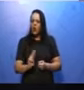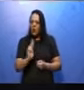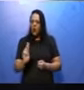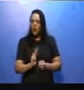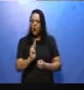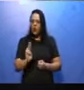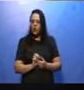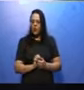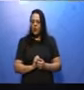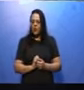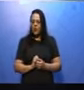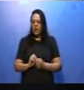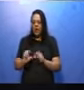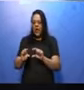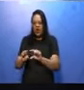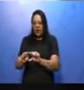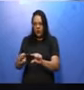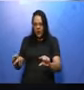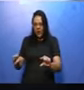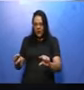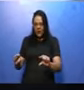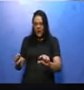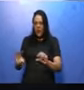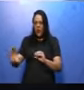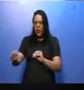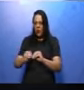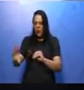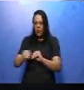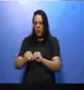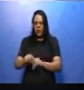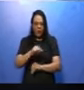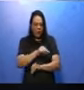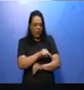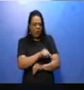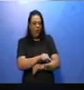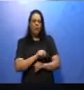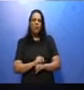percebemos. Certo, pessoal?